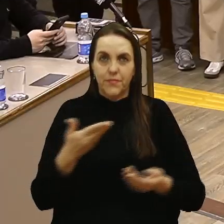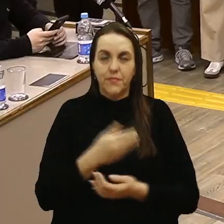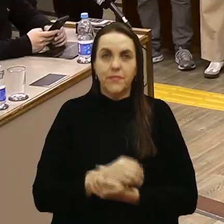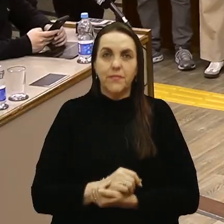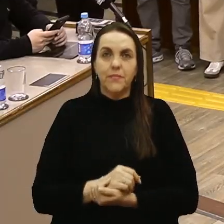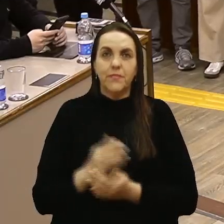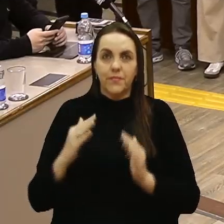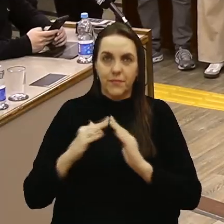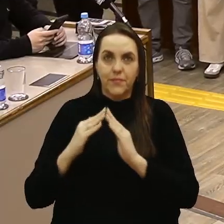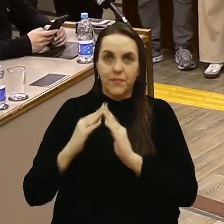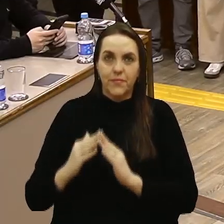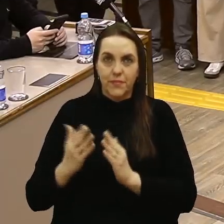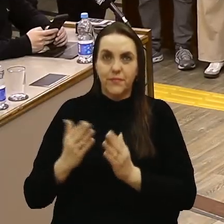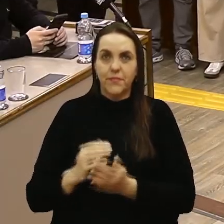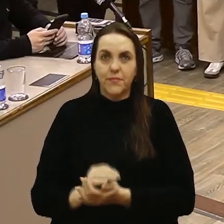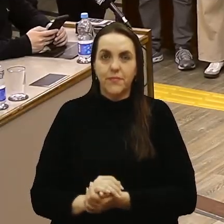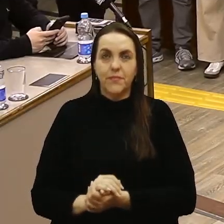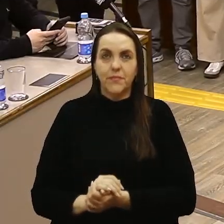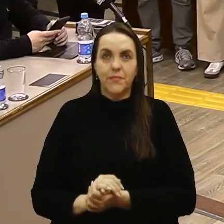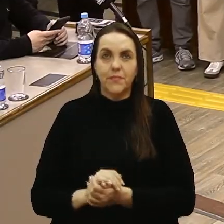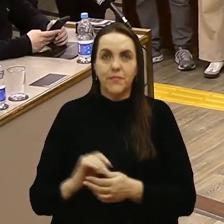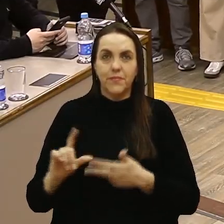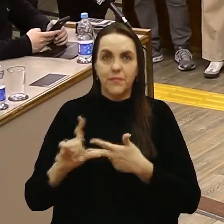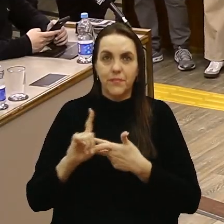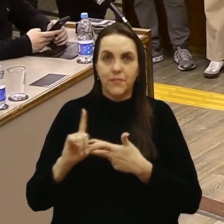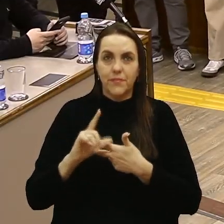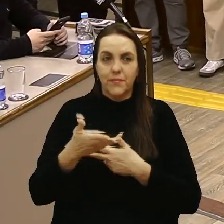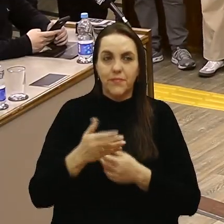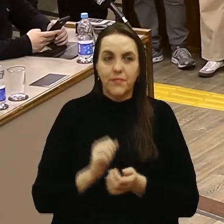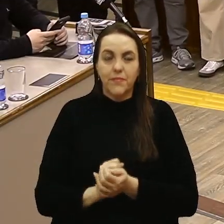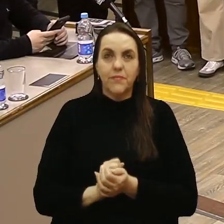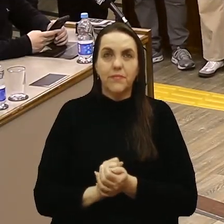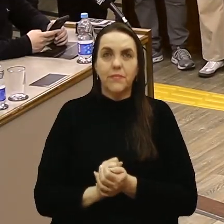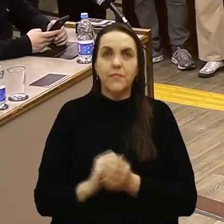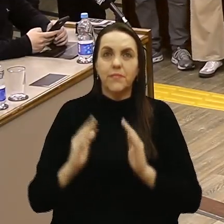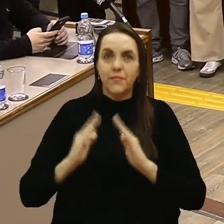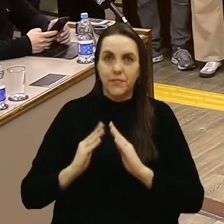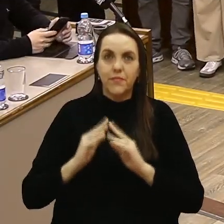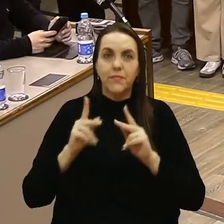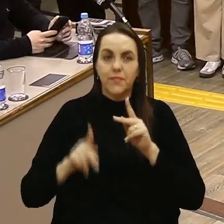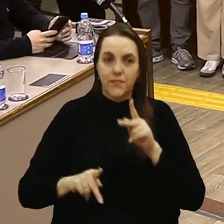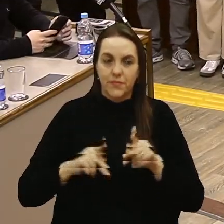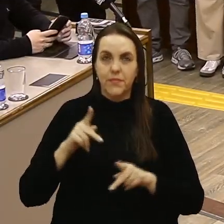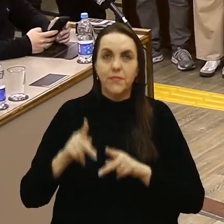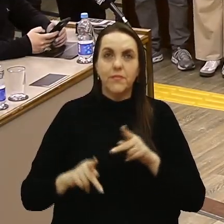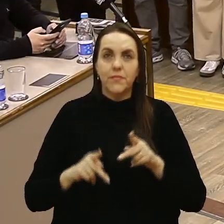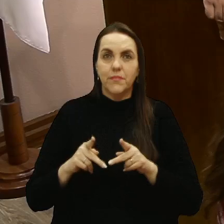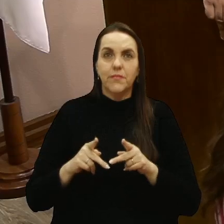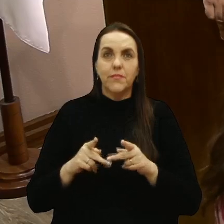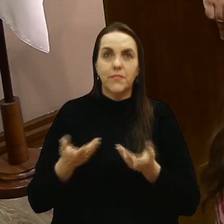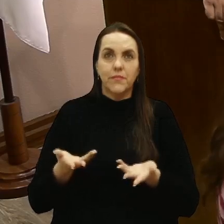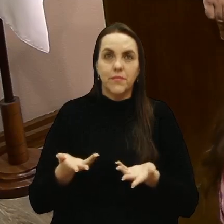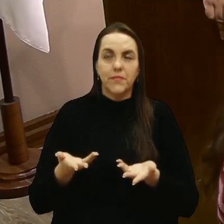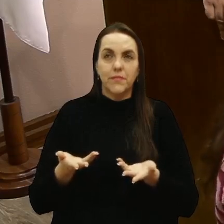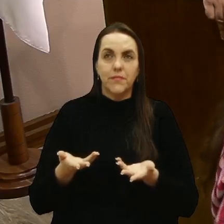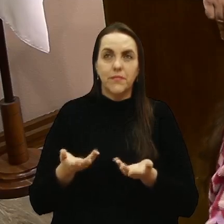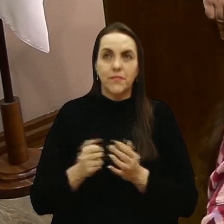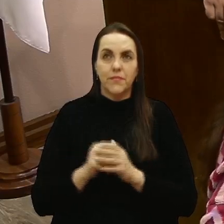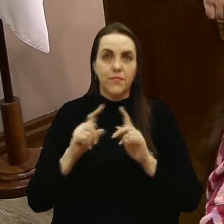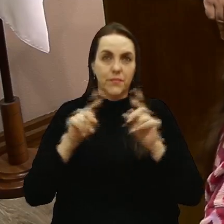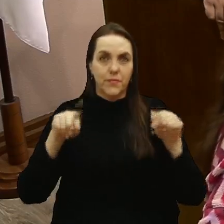da Casa Legislativa, os servidores da Casa do Povo, sejam os servidores de